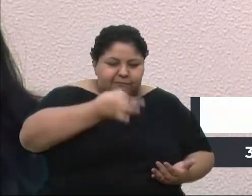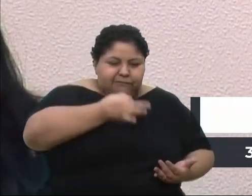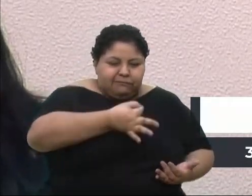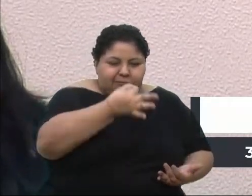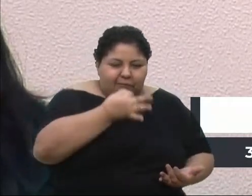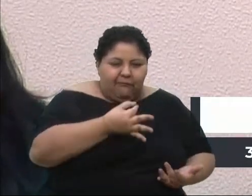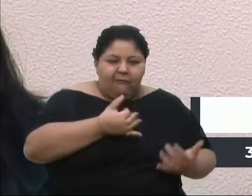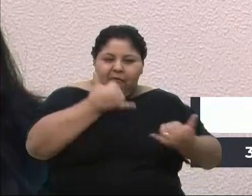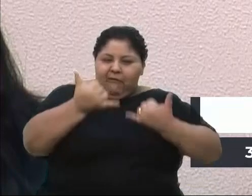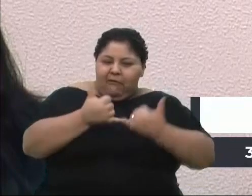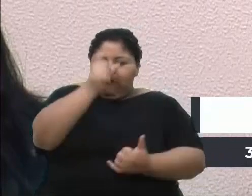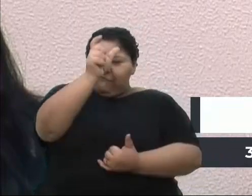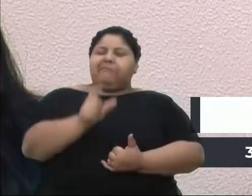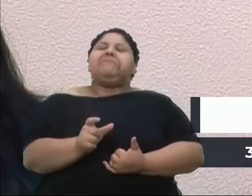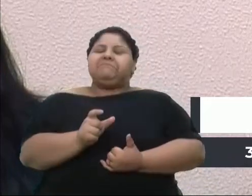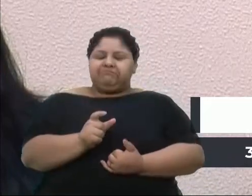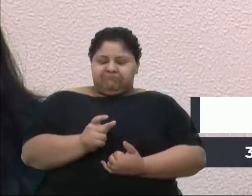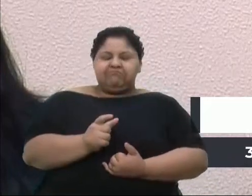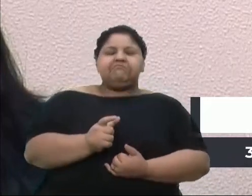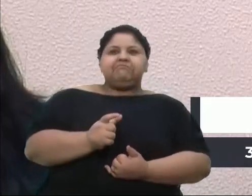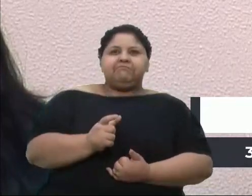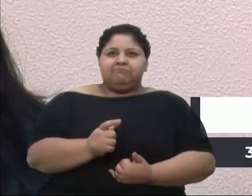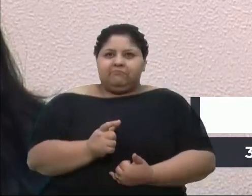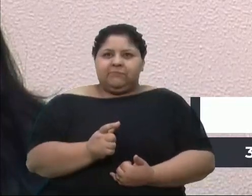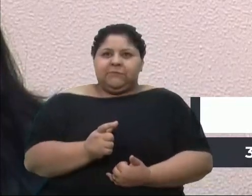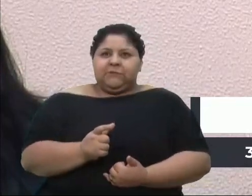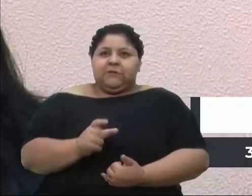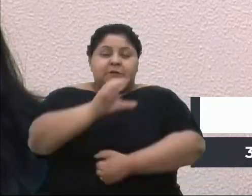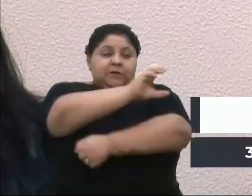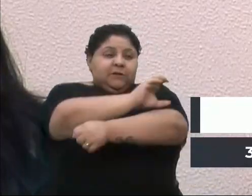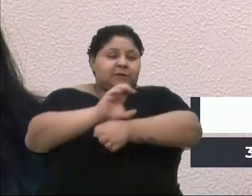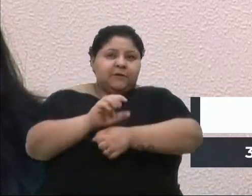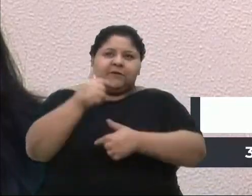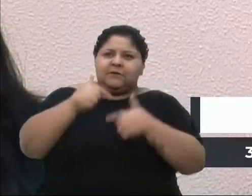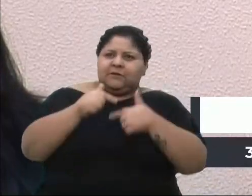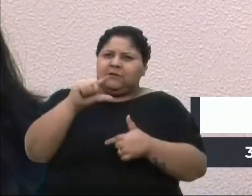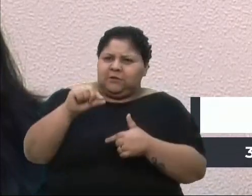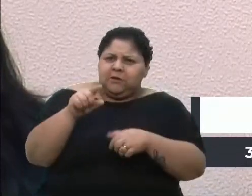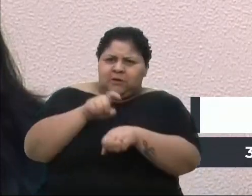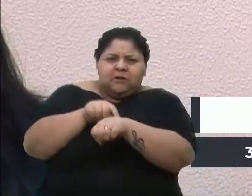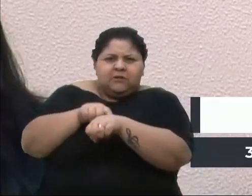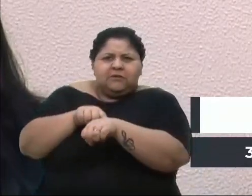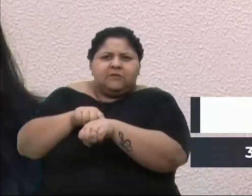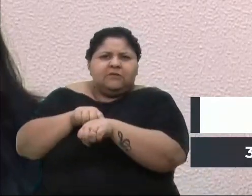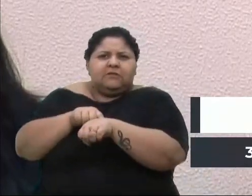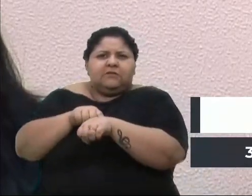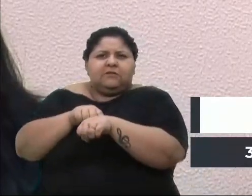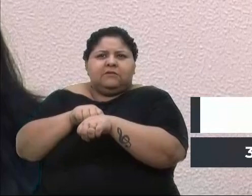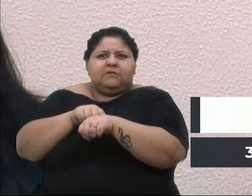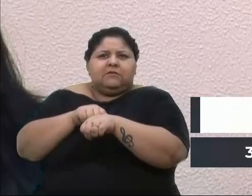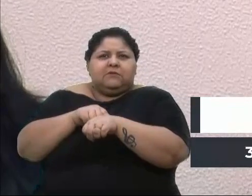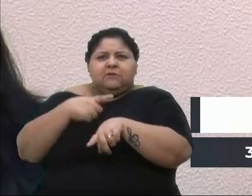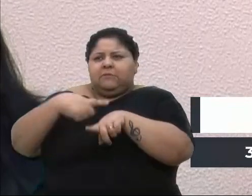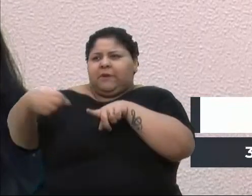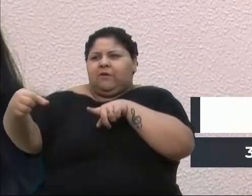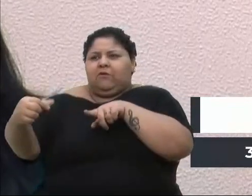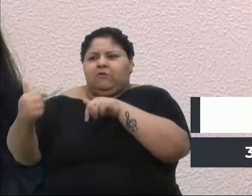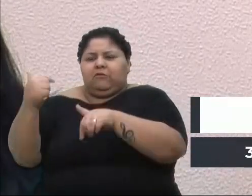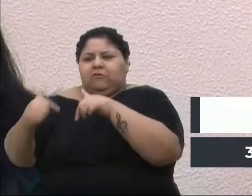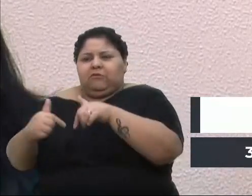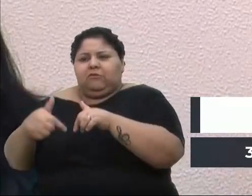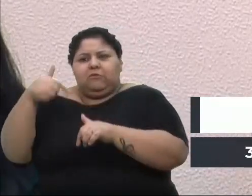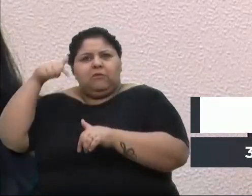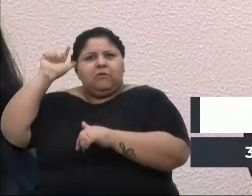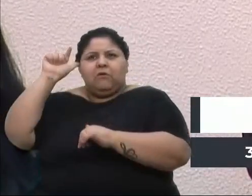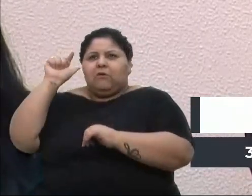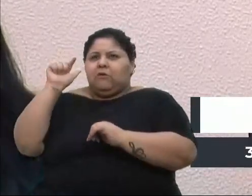pessoas. No entanto que tinha uma estagiária que trabalhou pouco tempo comigo, que foi para outro serviço e ontem não